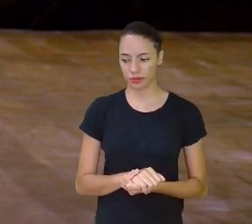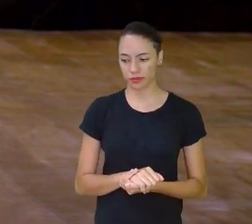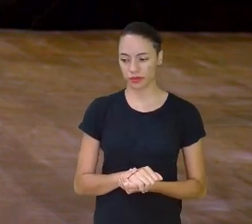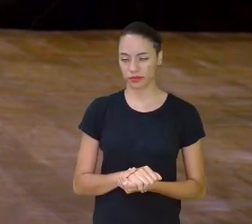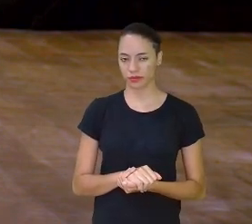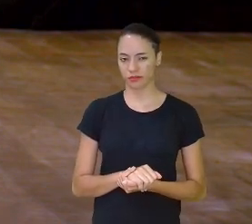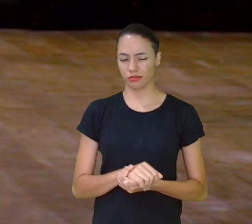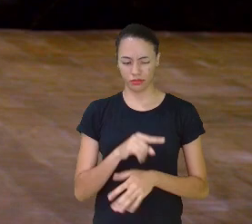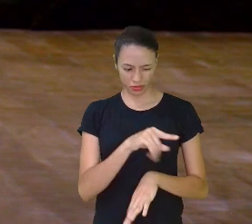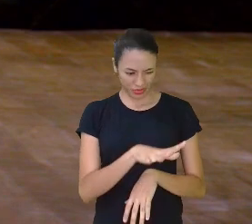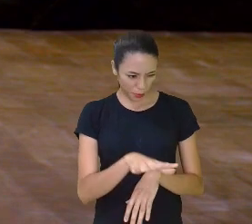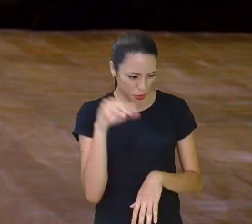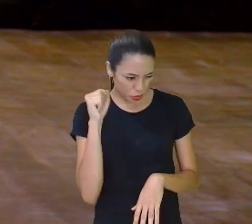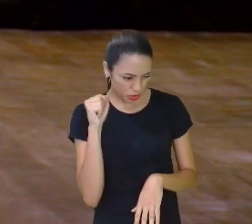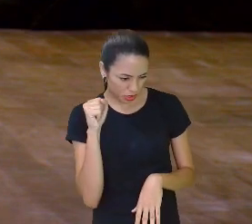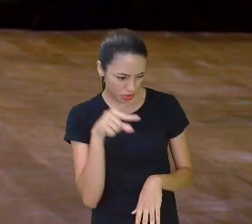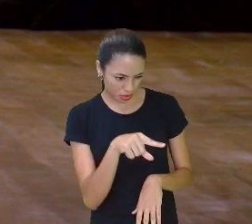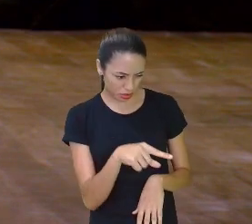tá me escutando?